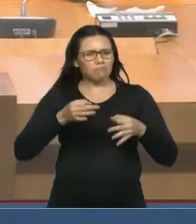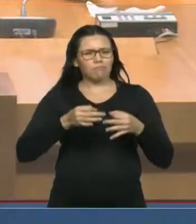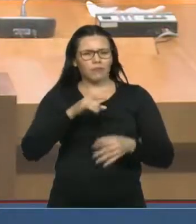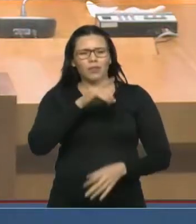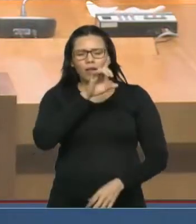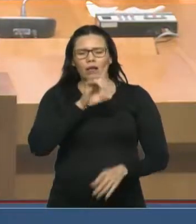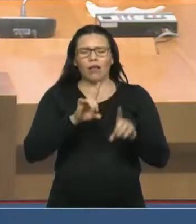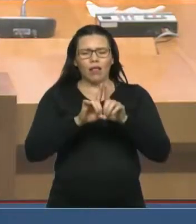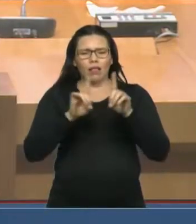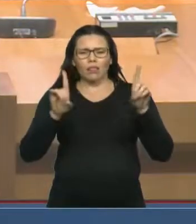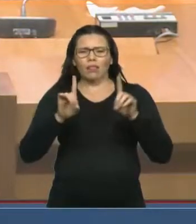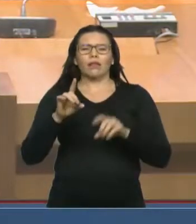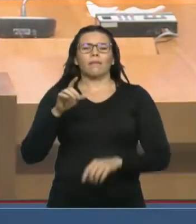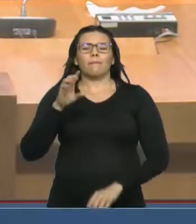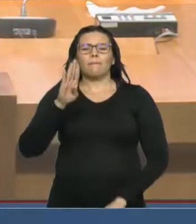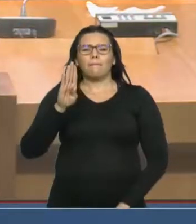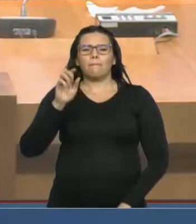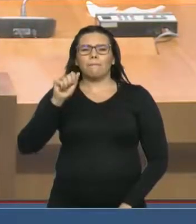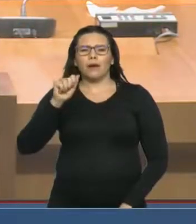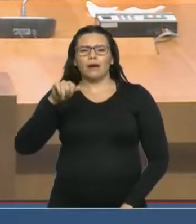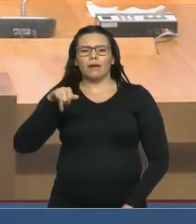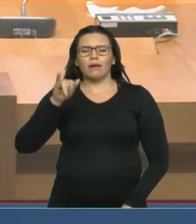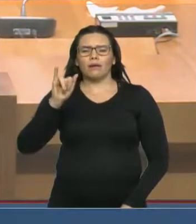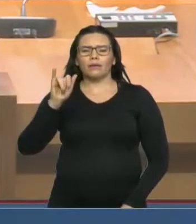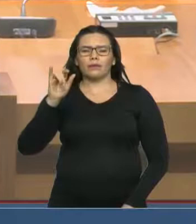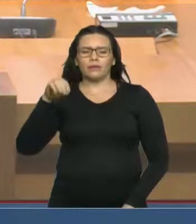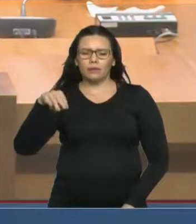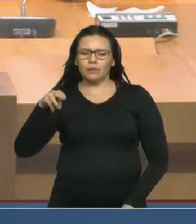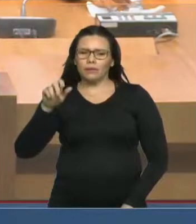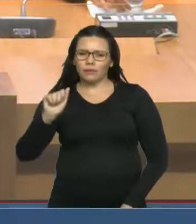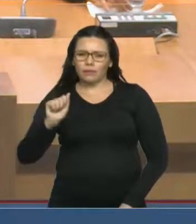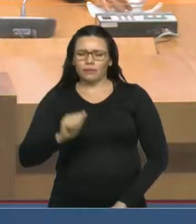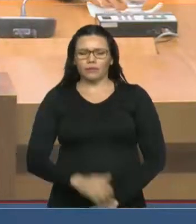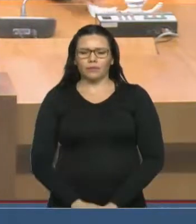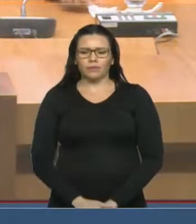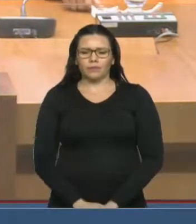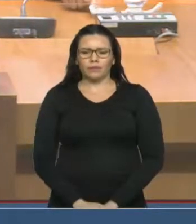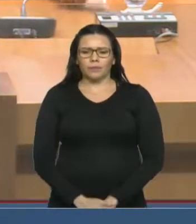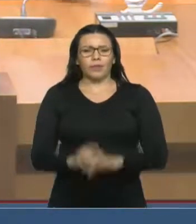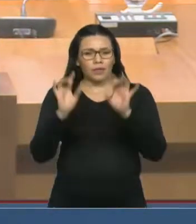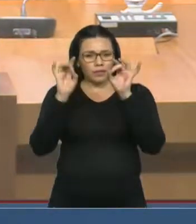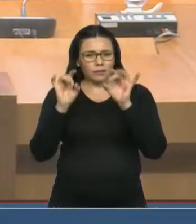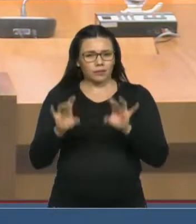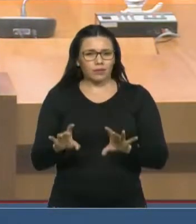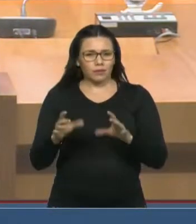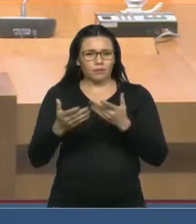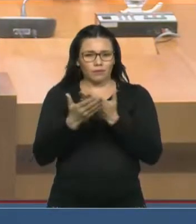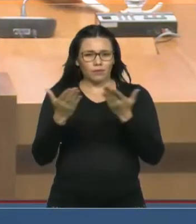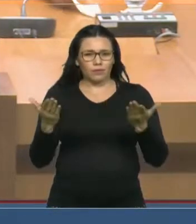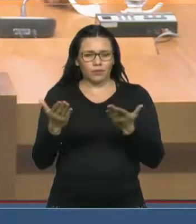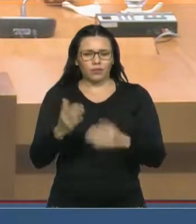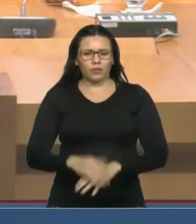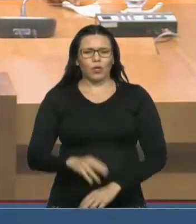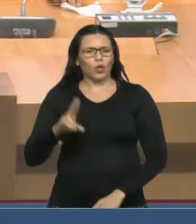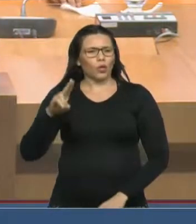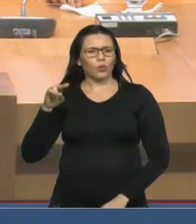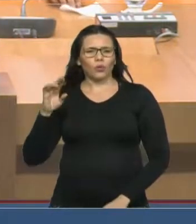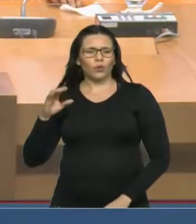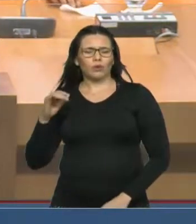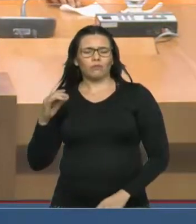eu, neste caso em especial, é importante que os senhores que ainda não tiveram oportunidade de ir ao gabinete do desembargador